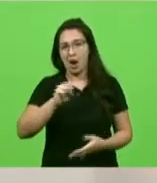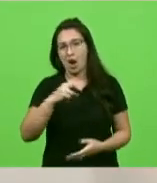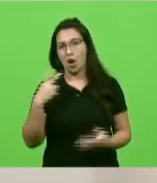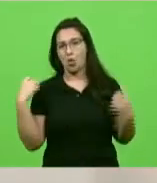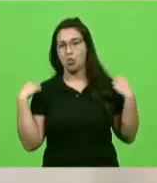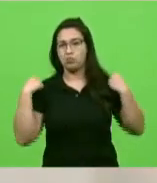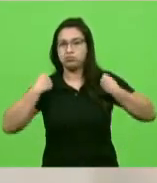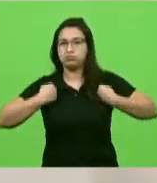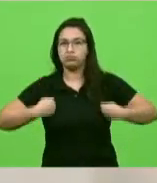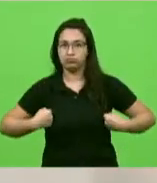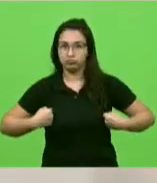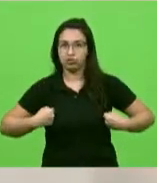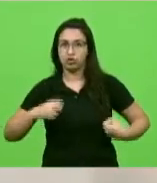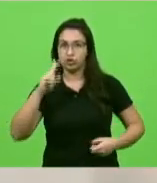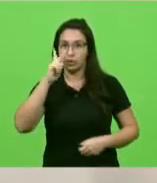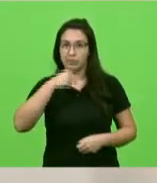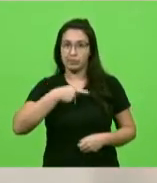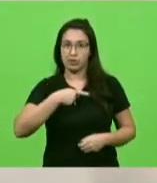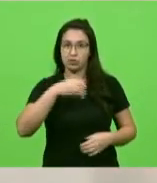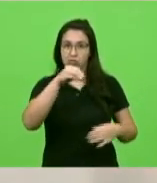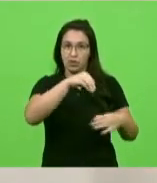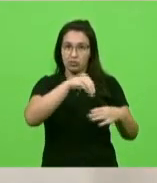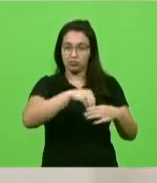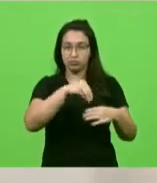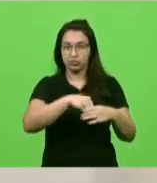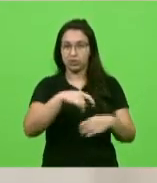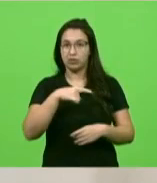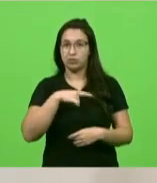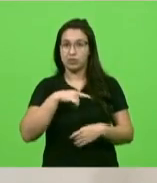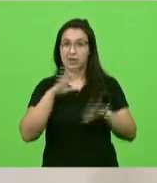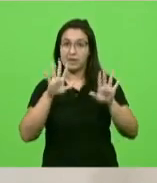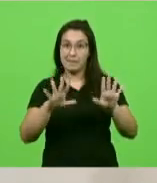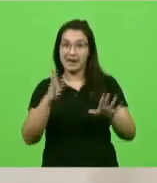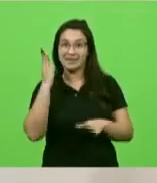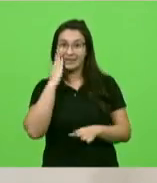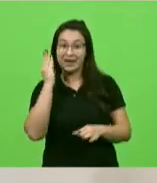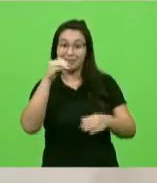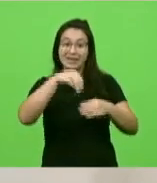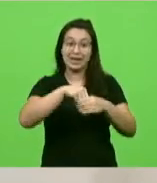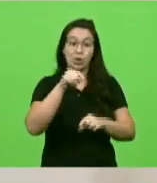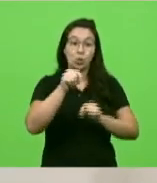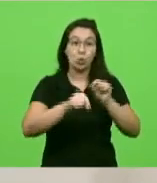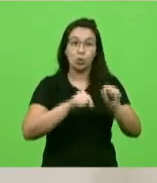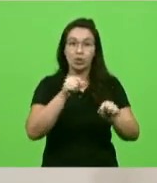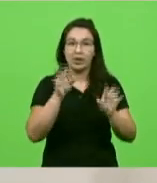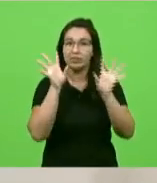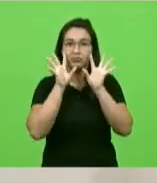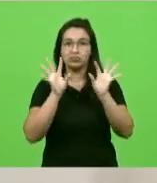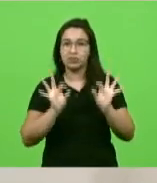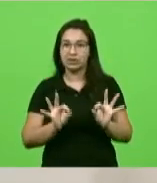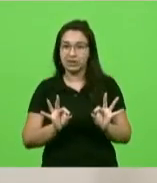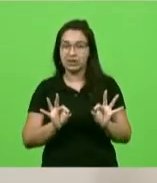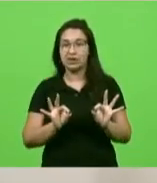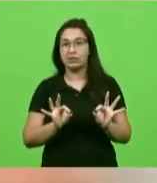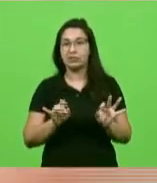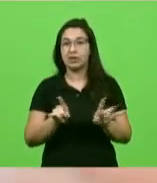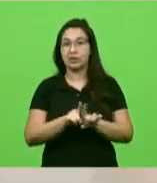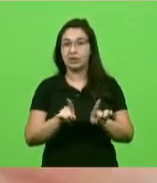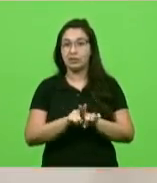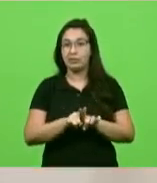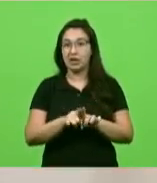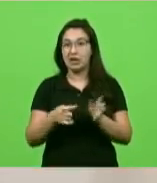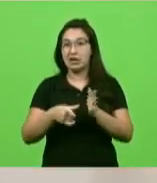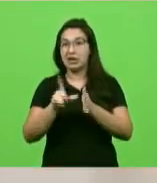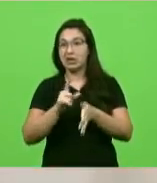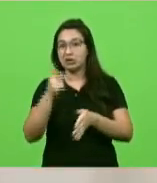com pertences, mas não sabia o que havia dentro dessas malas e não havia determinado que alguém verificasse o que havia